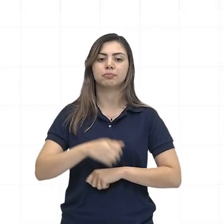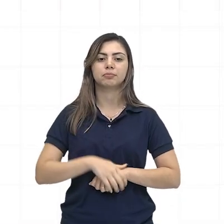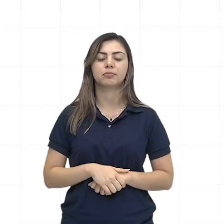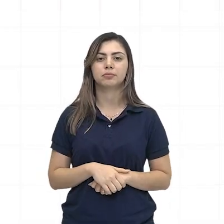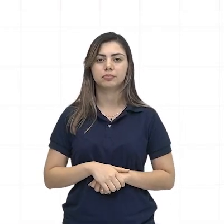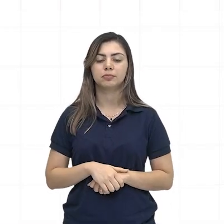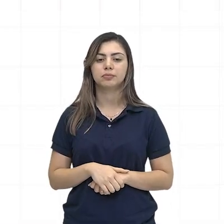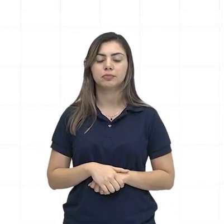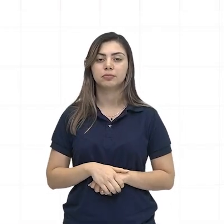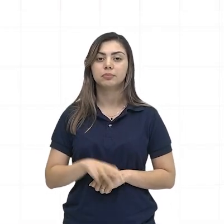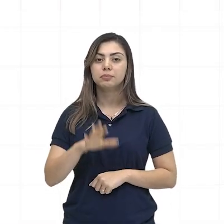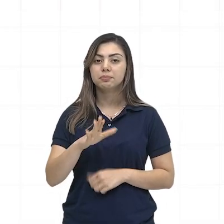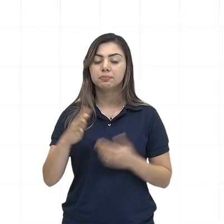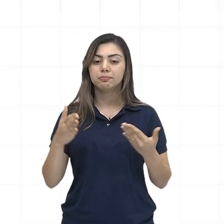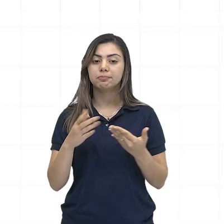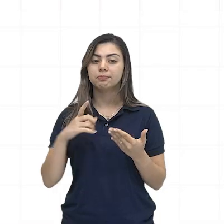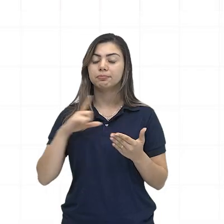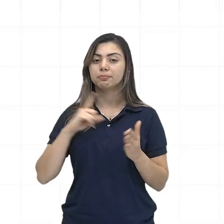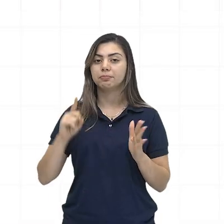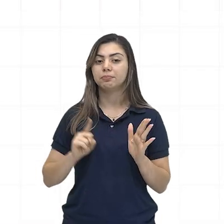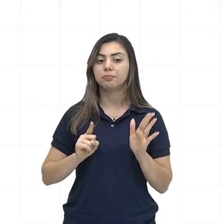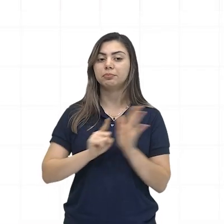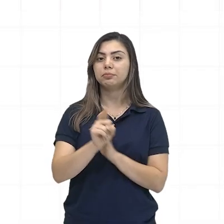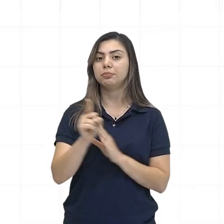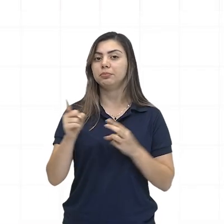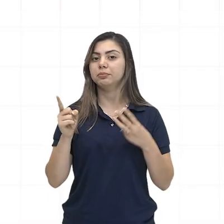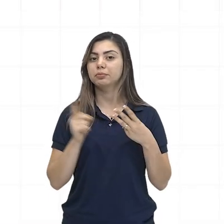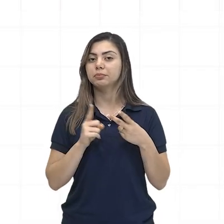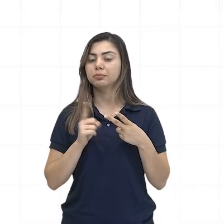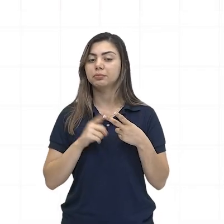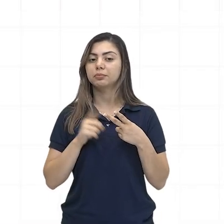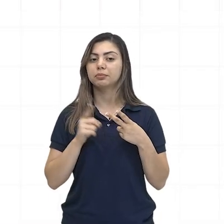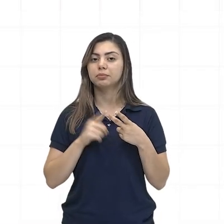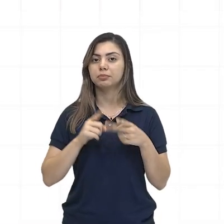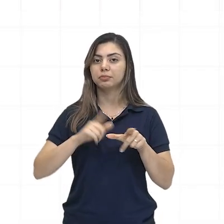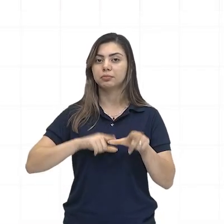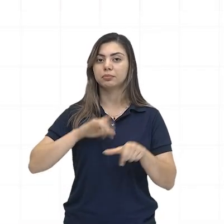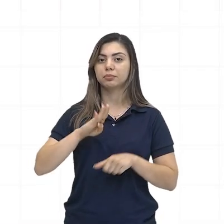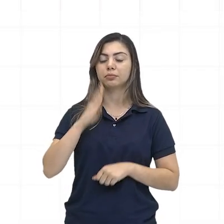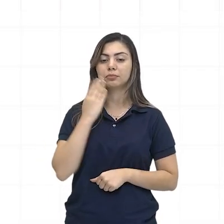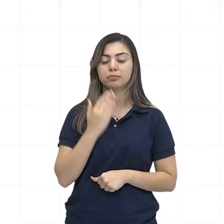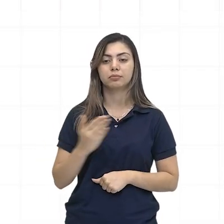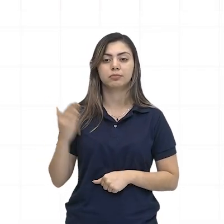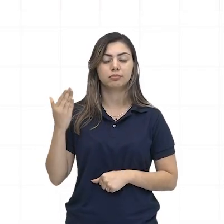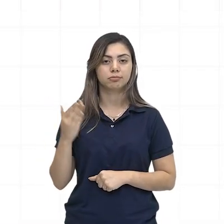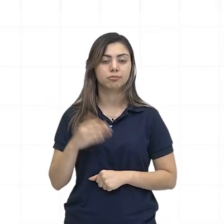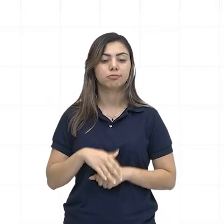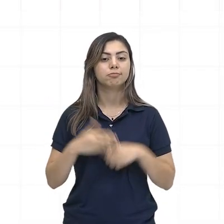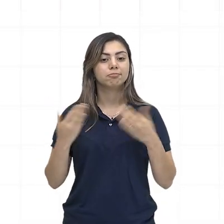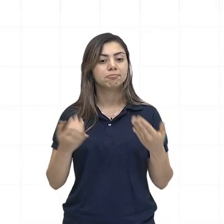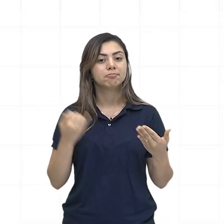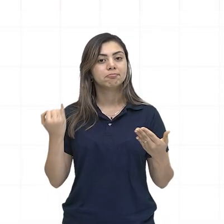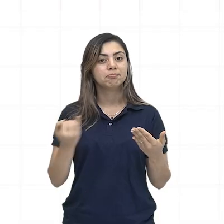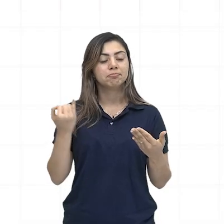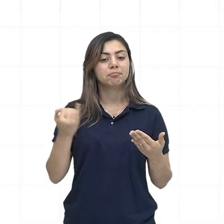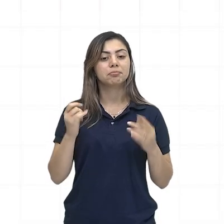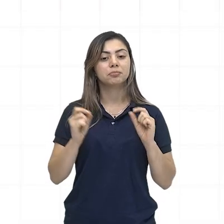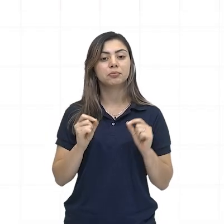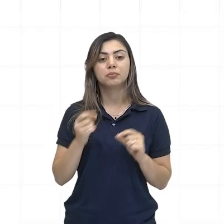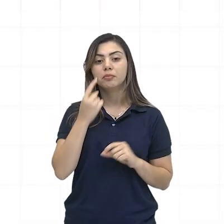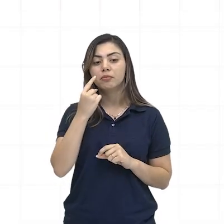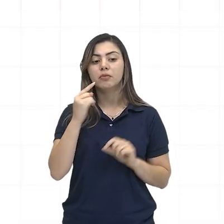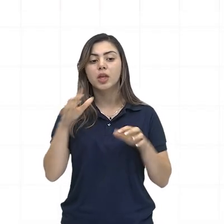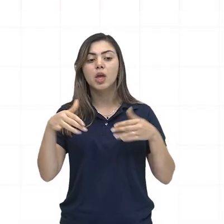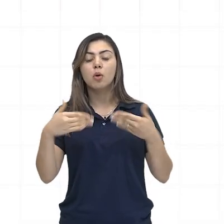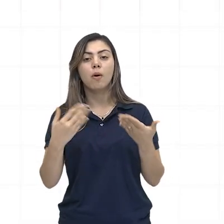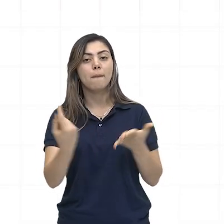correto? Agora, para a segunda pergunta, pessoal, é muito importante a gente prestar atenção na ideia do comando